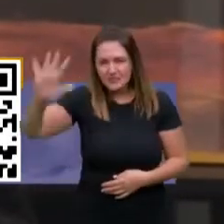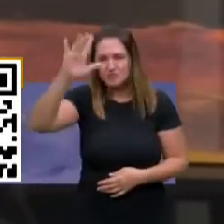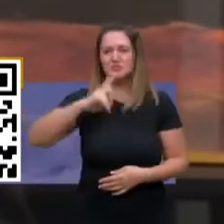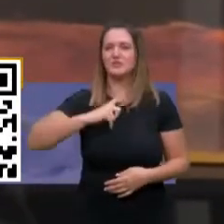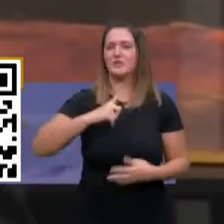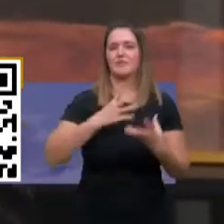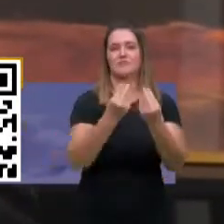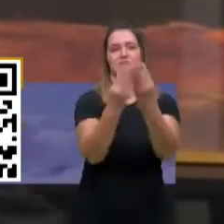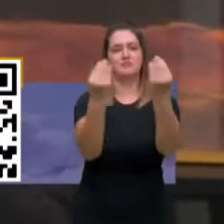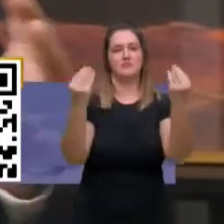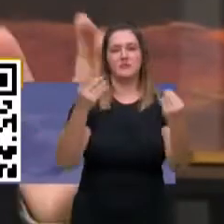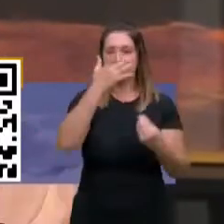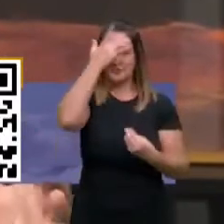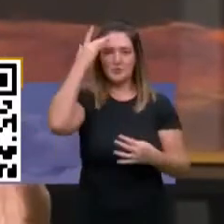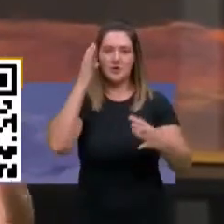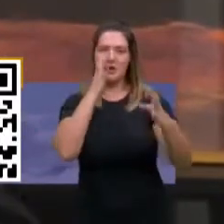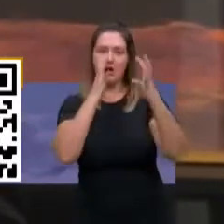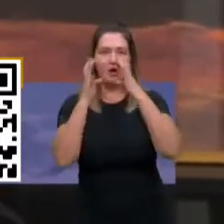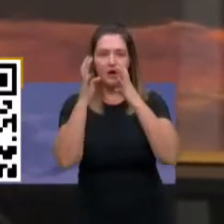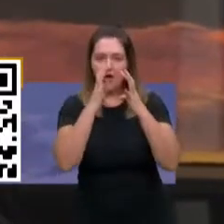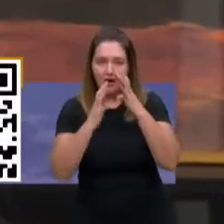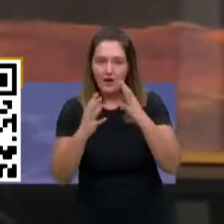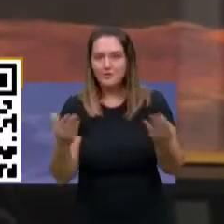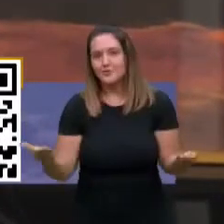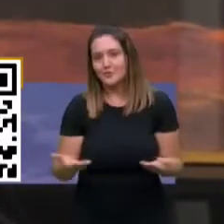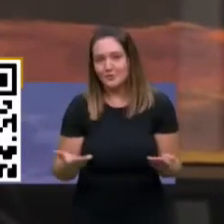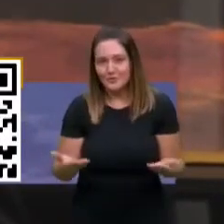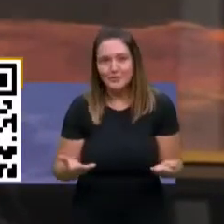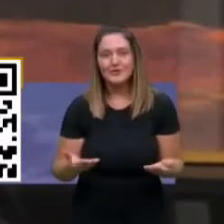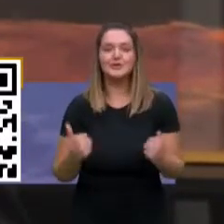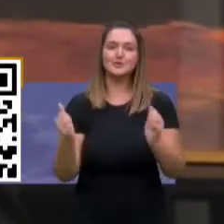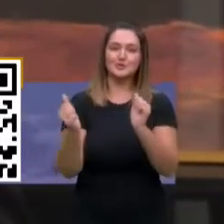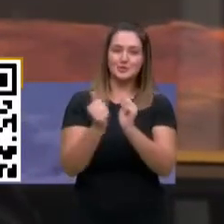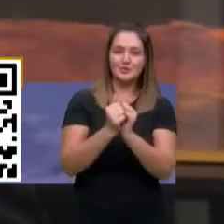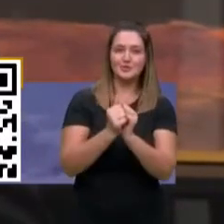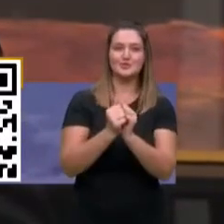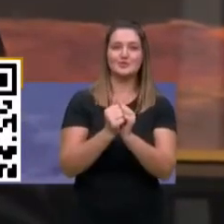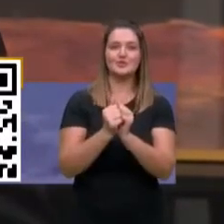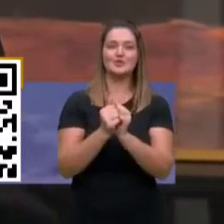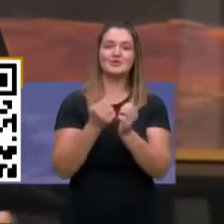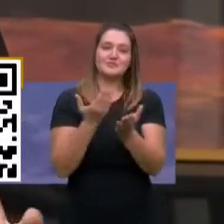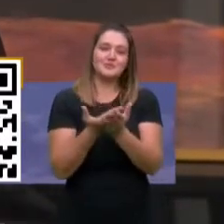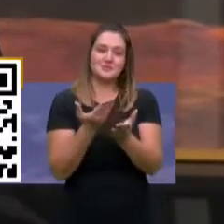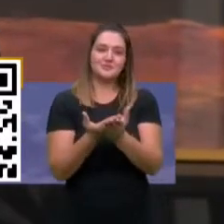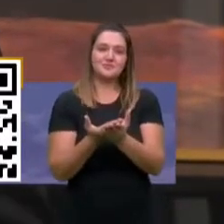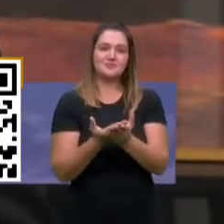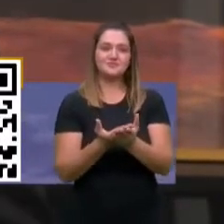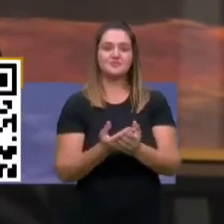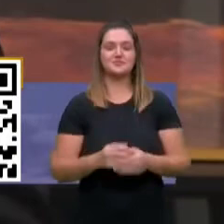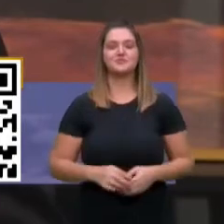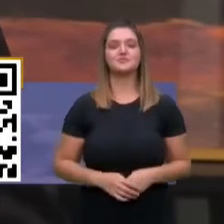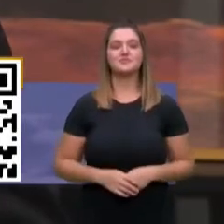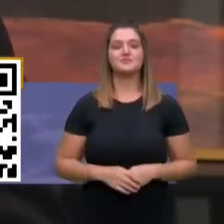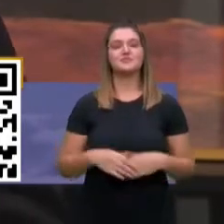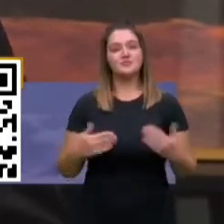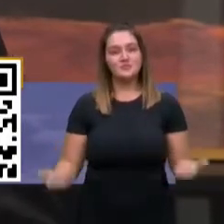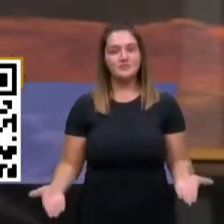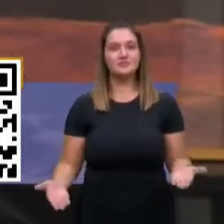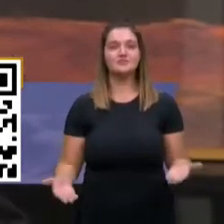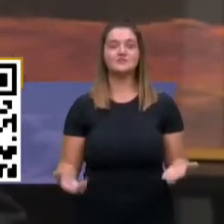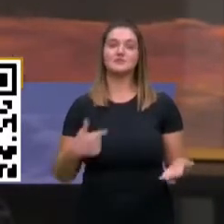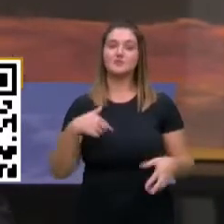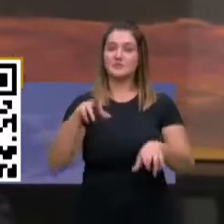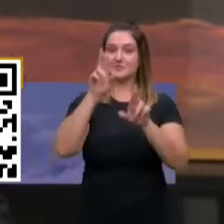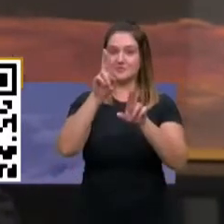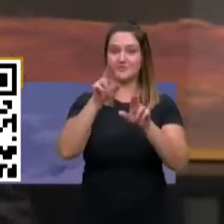milhões de pessoas que estão conectadas conosco nessa classe bíblica que realizamos aqui com você. Então eu